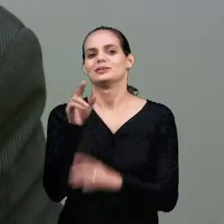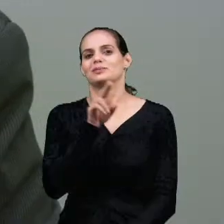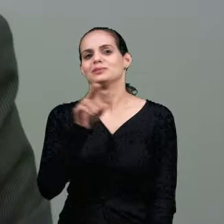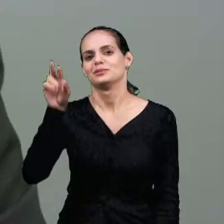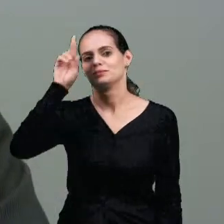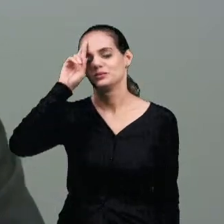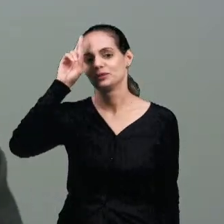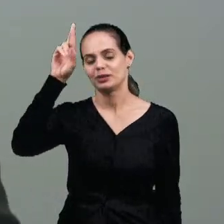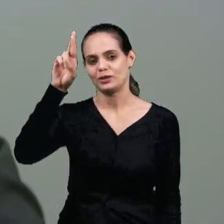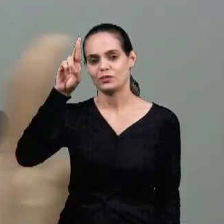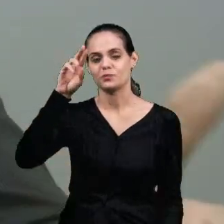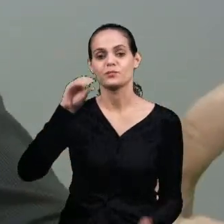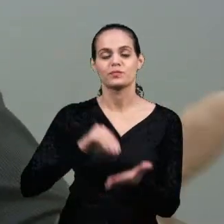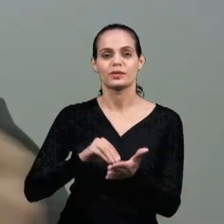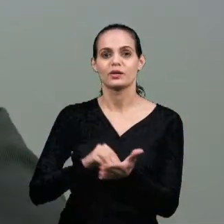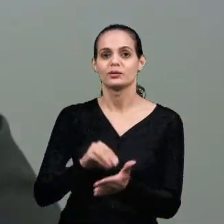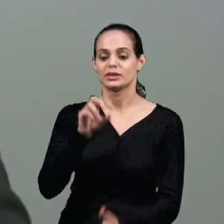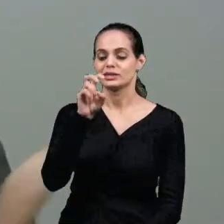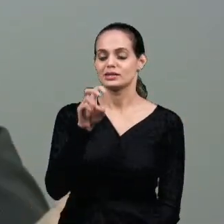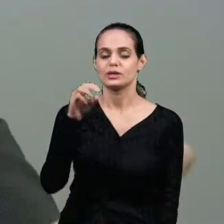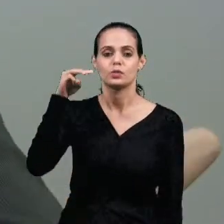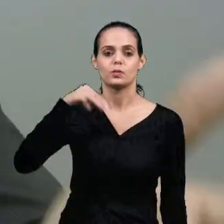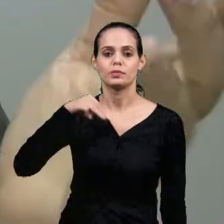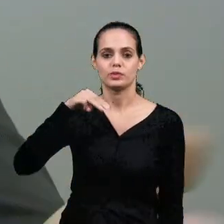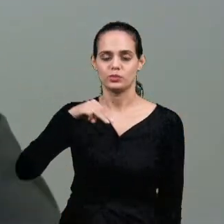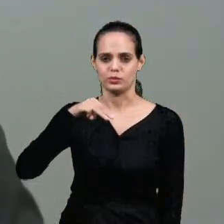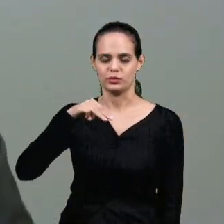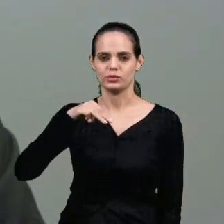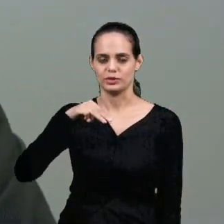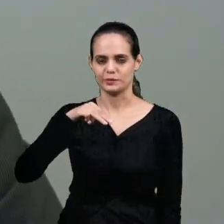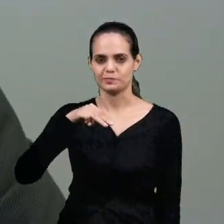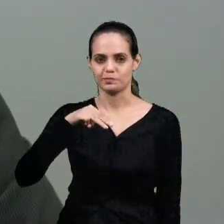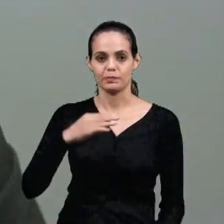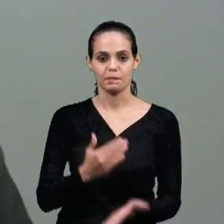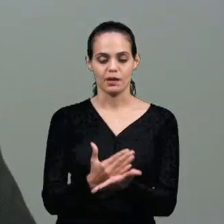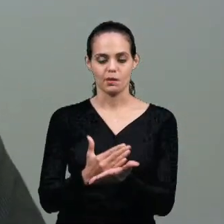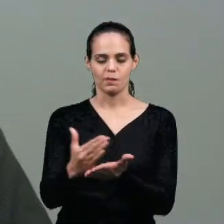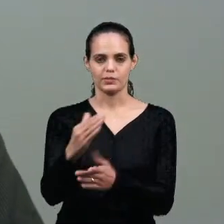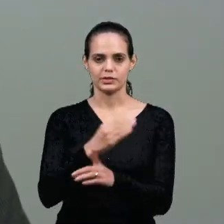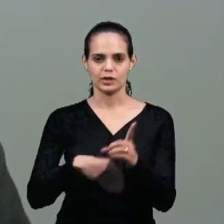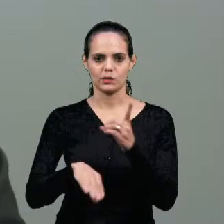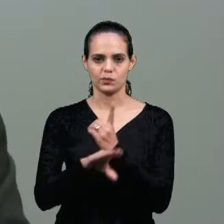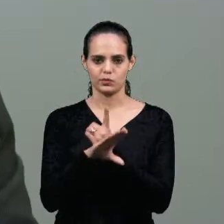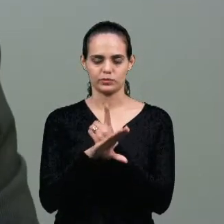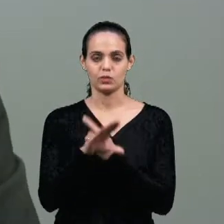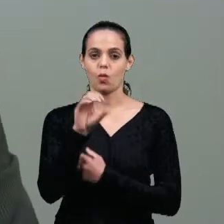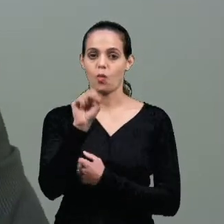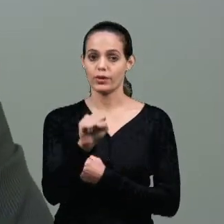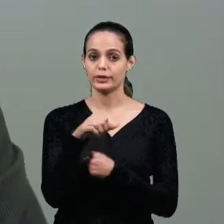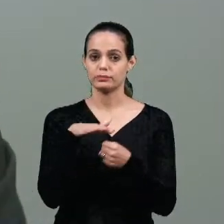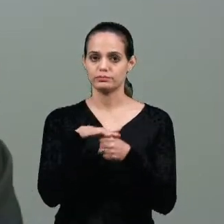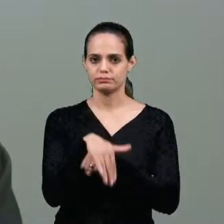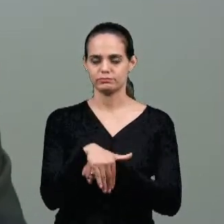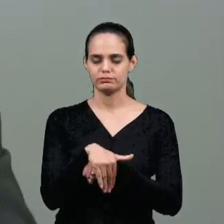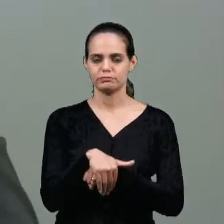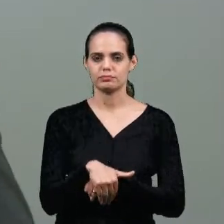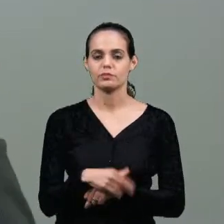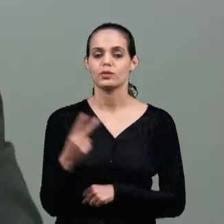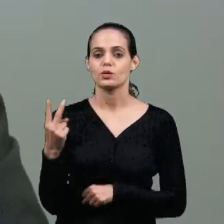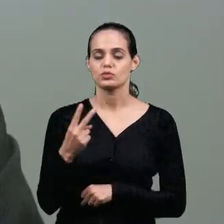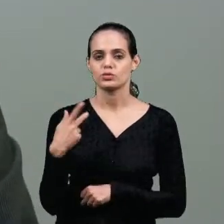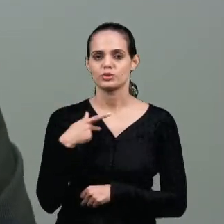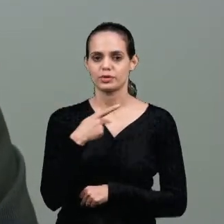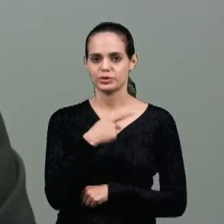Jesus. 7:55. Os pastores, o pastor Diniz pode se dirigir para o estúdio 4 da TV Web Manaim. Os pastores já estão se dirigindo.